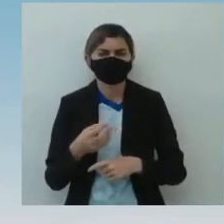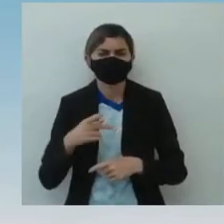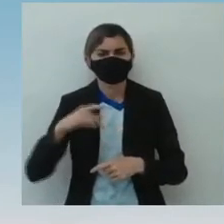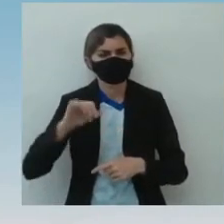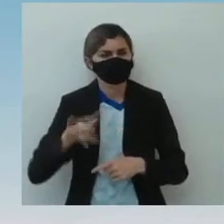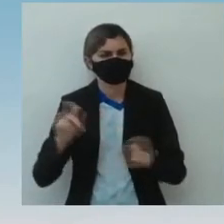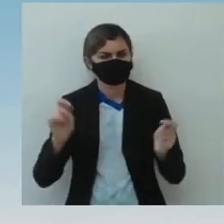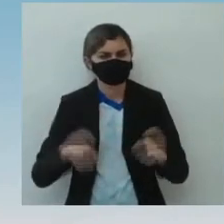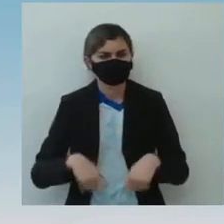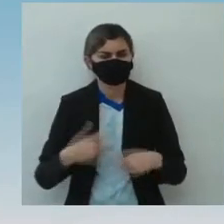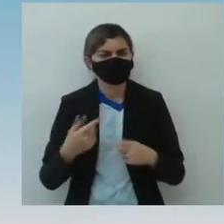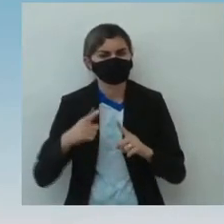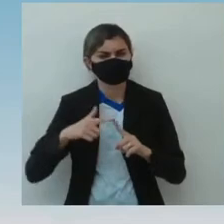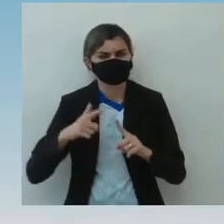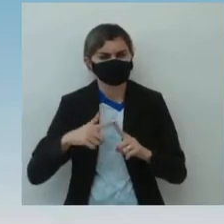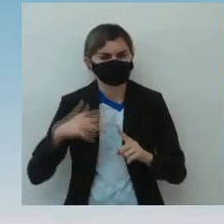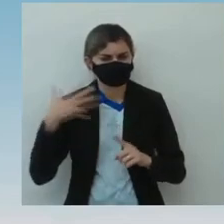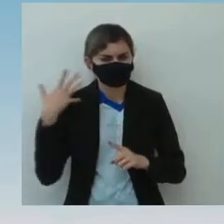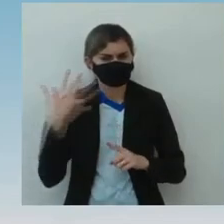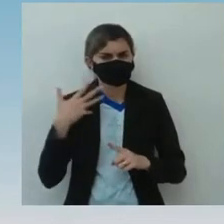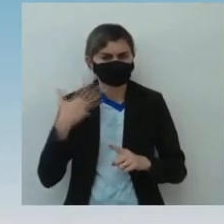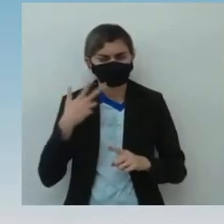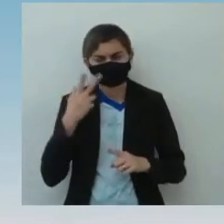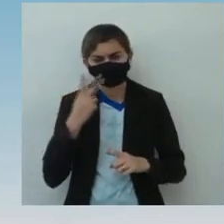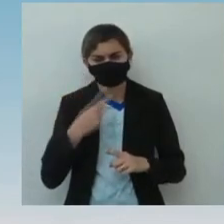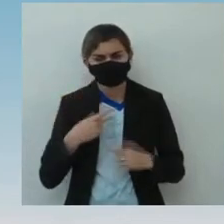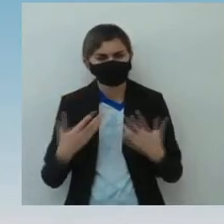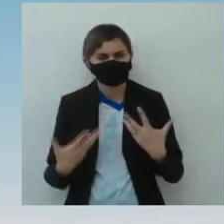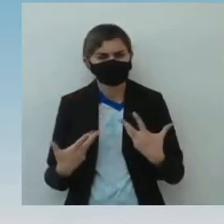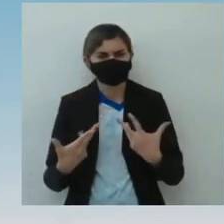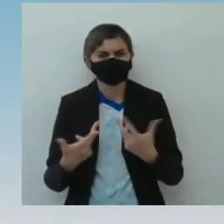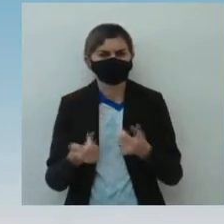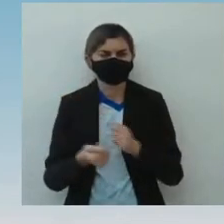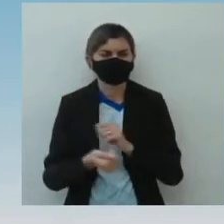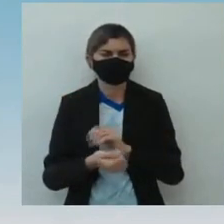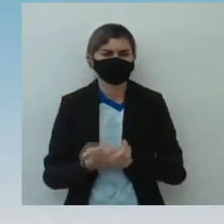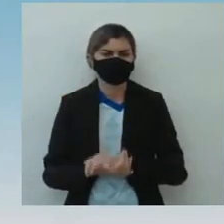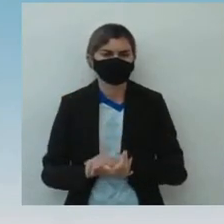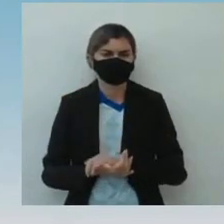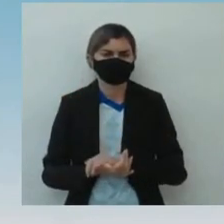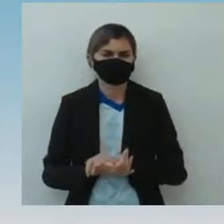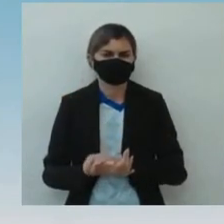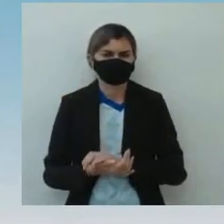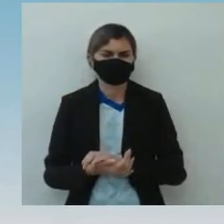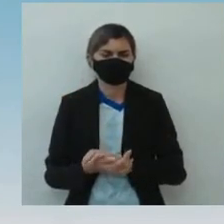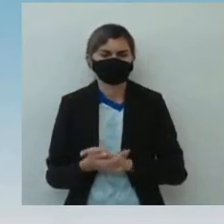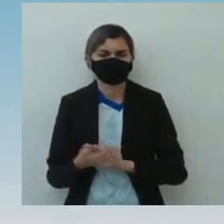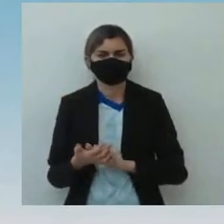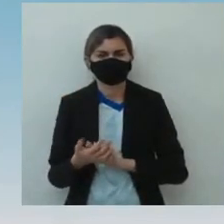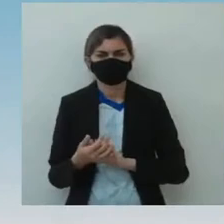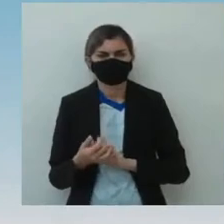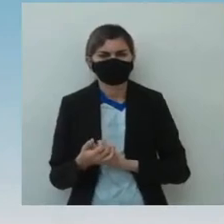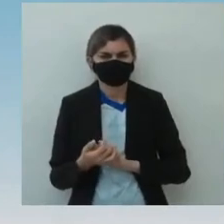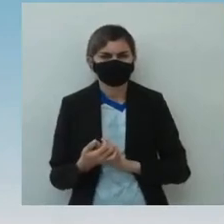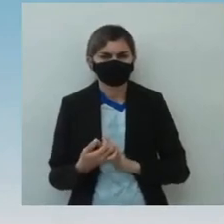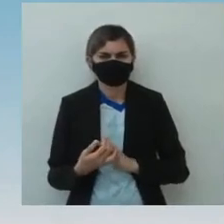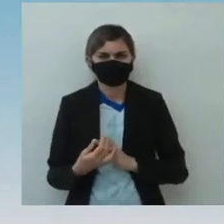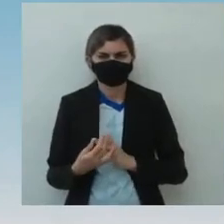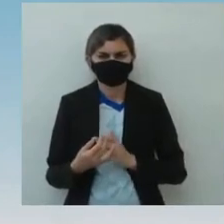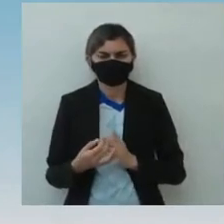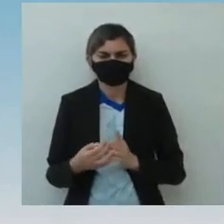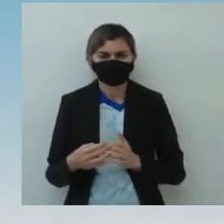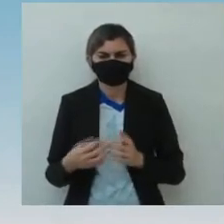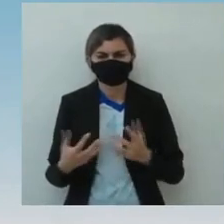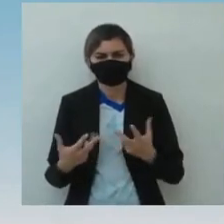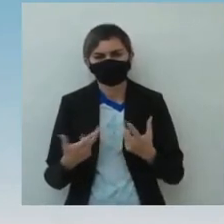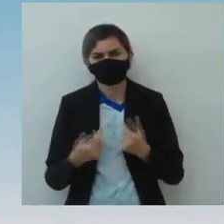por darem esse tipo de discurso esse esforço pessoal 5 depois que o Enzo Speed Style Quem bcolz amor